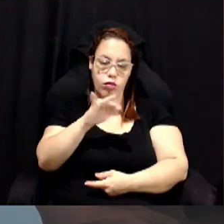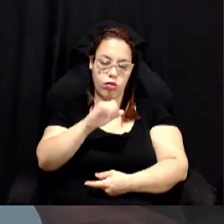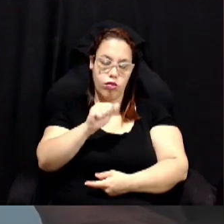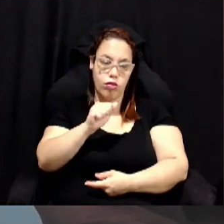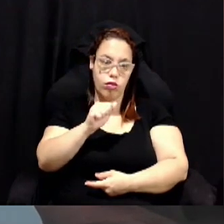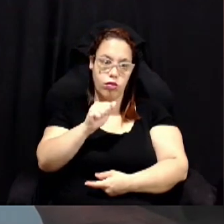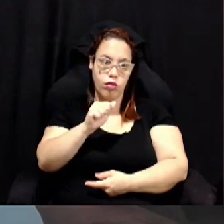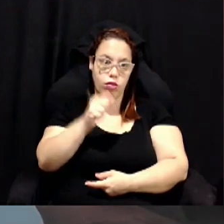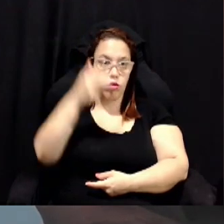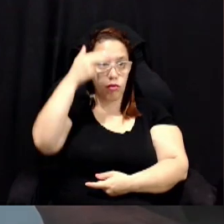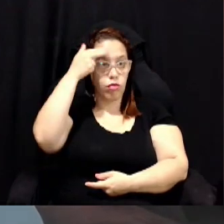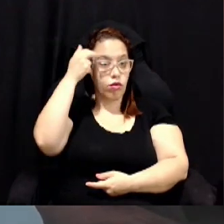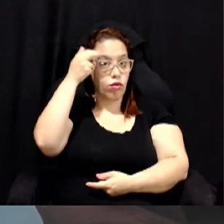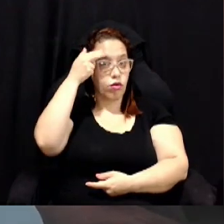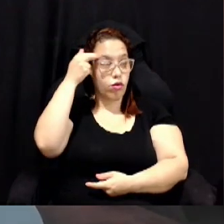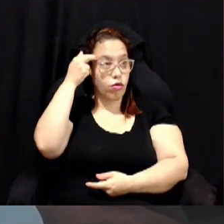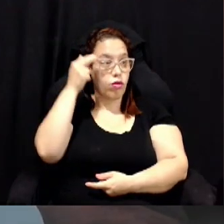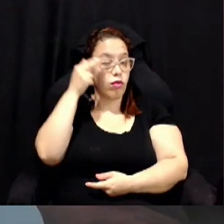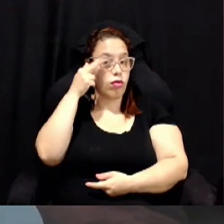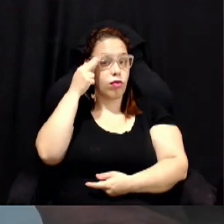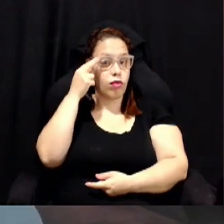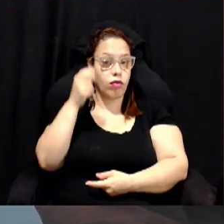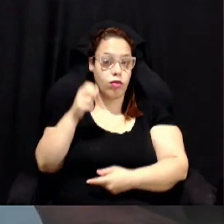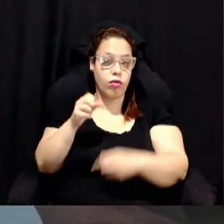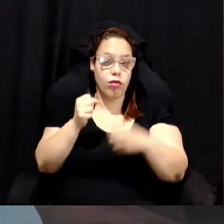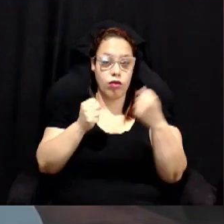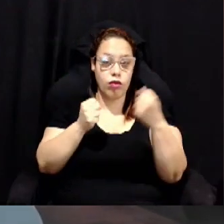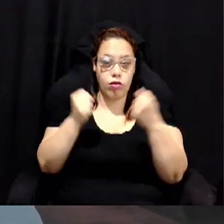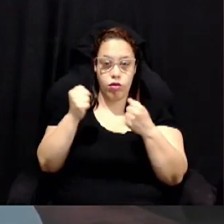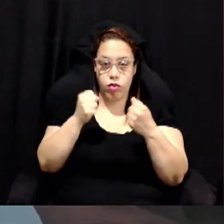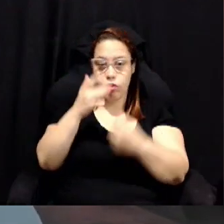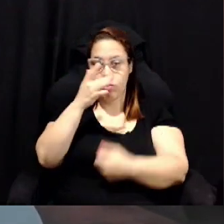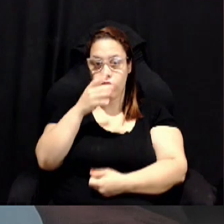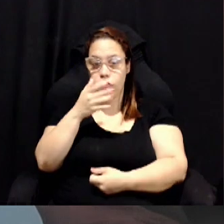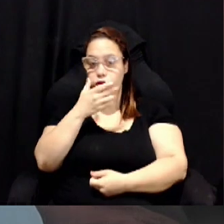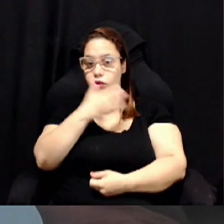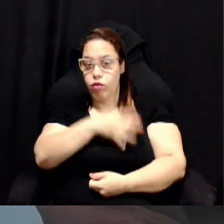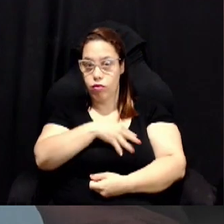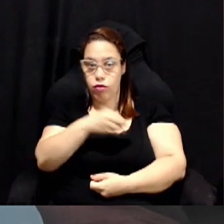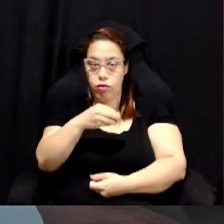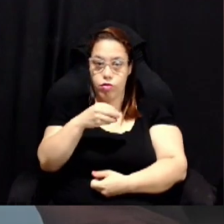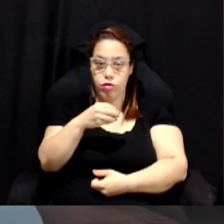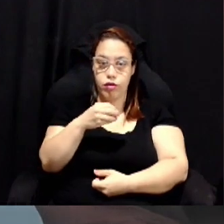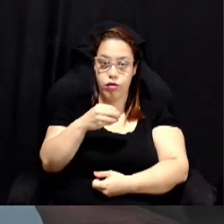assim, olha, eu ando com meu filho no carro, mas geralmente